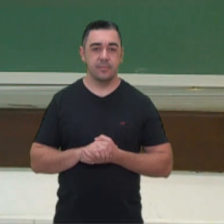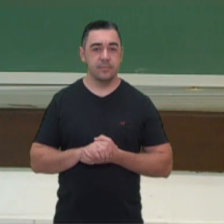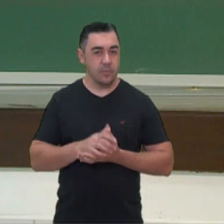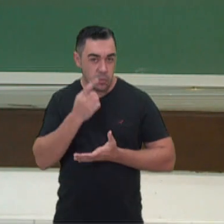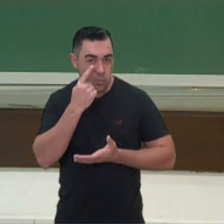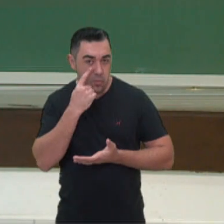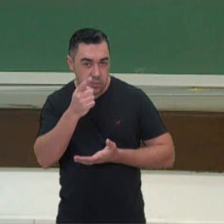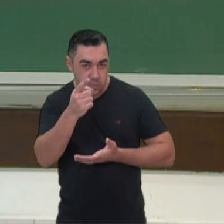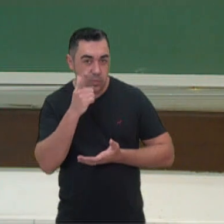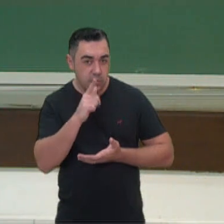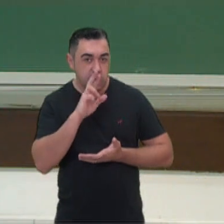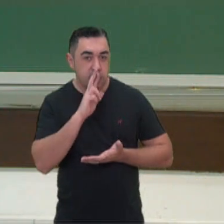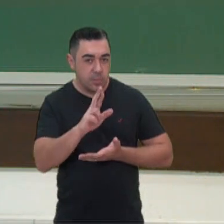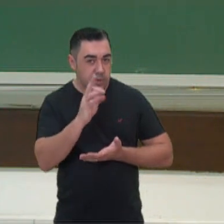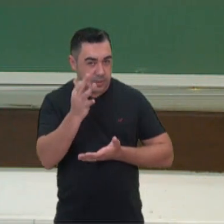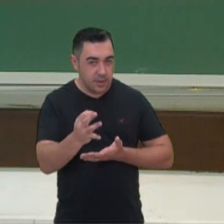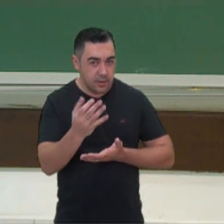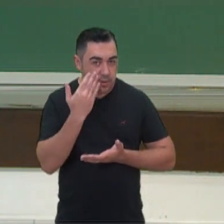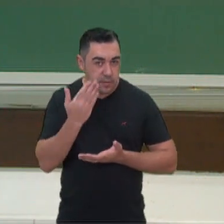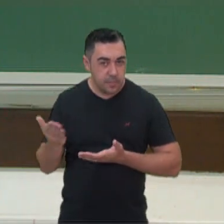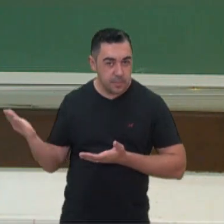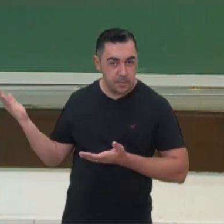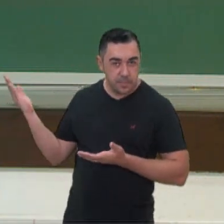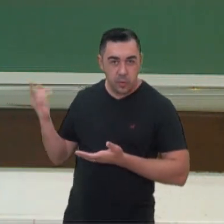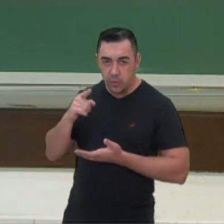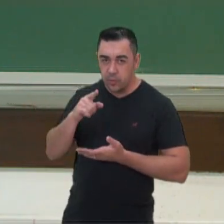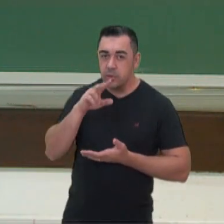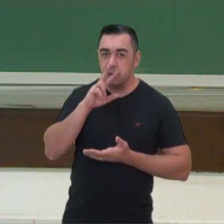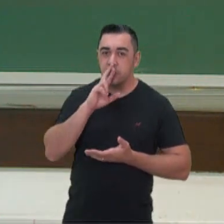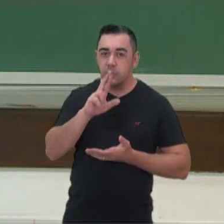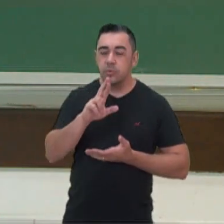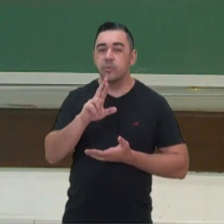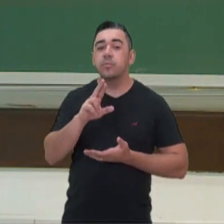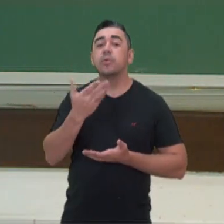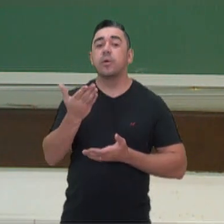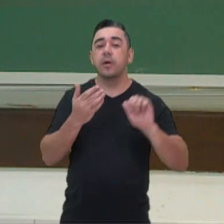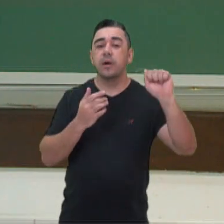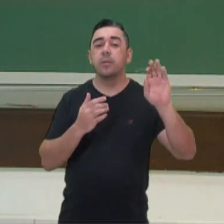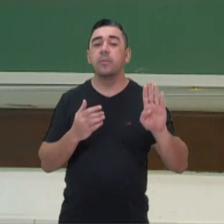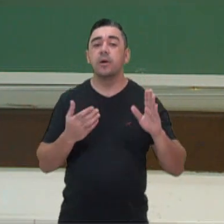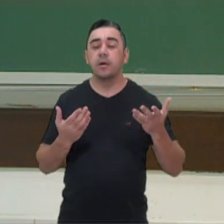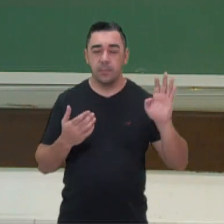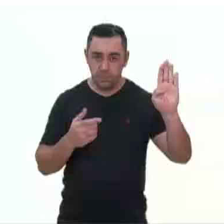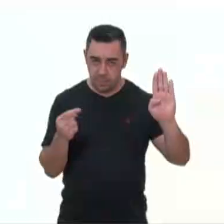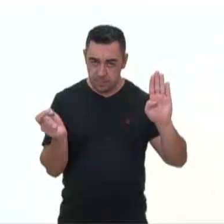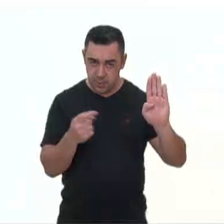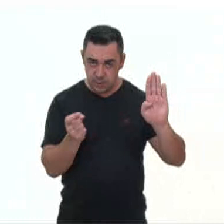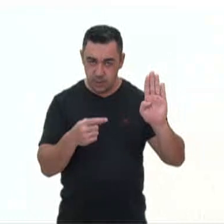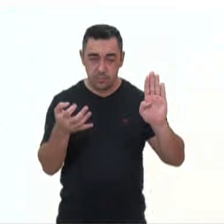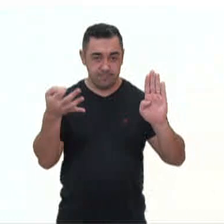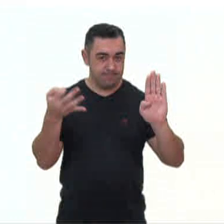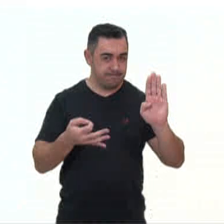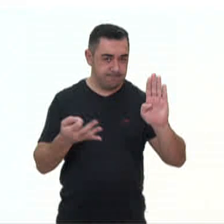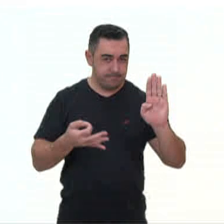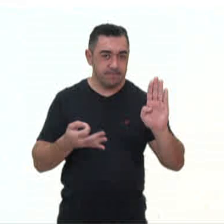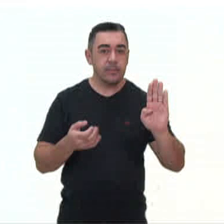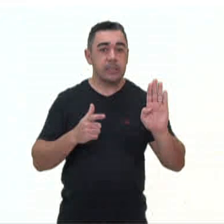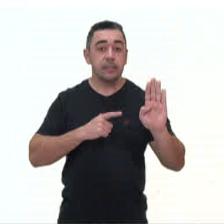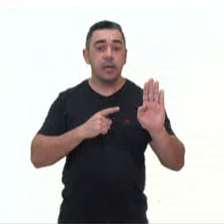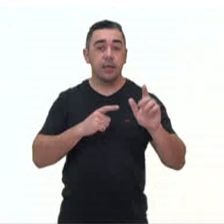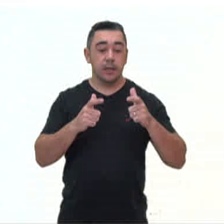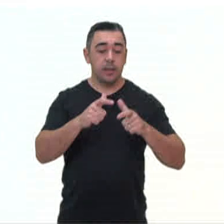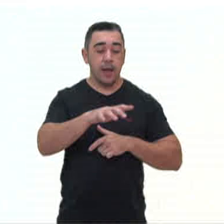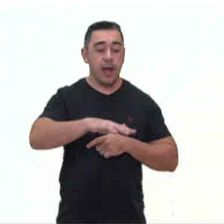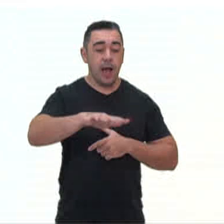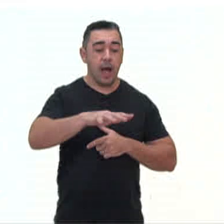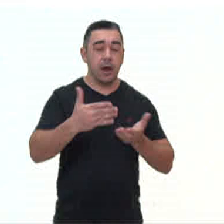Vamos ver se você acertou esta resposta. O que você marcou? Letra A ou letra B? Se foi a letra B, possui uma